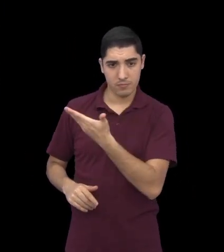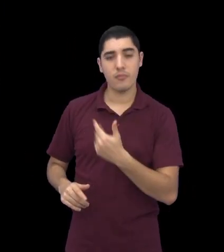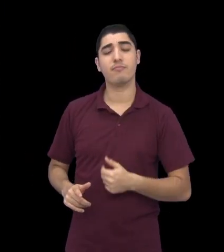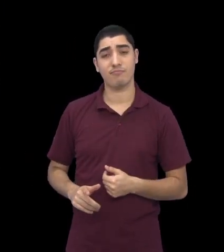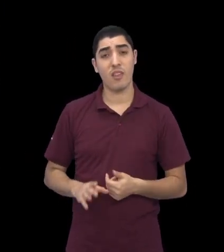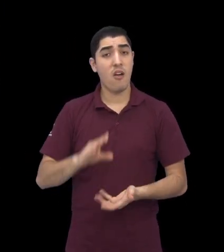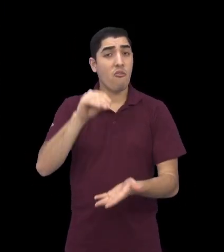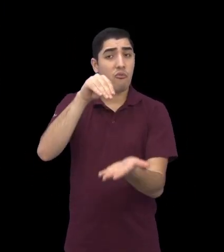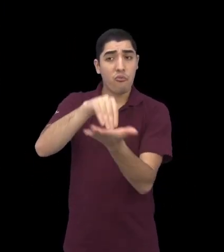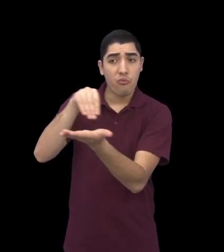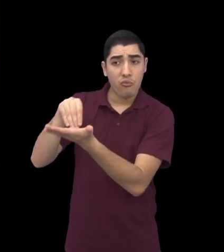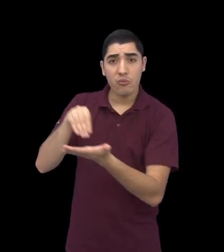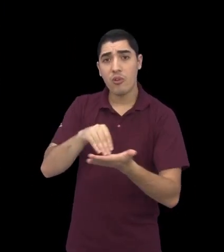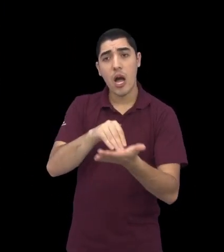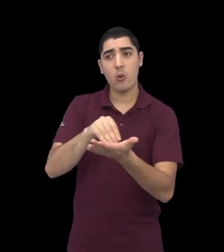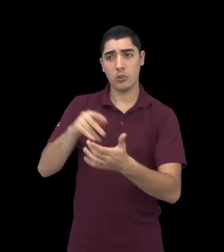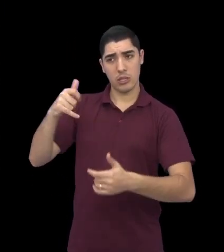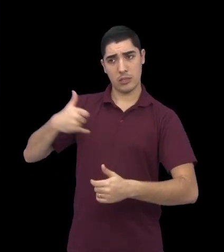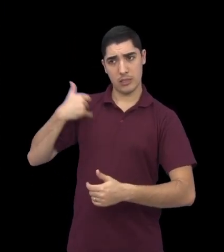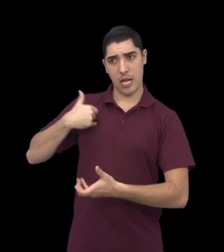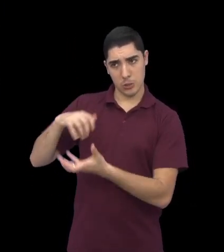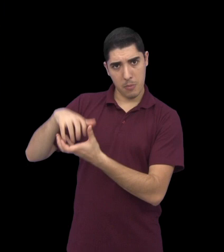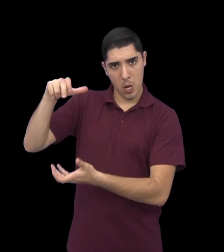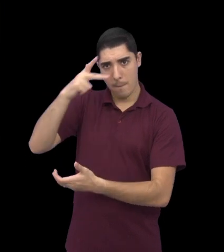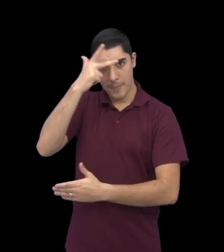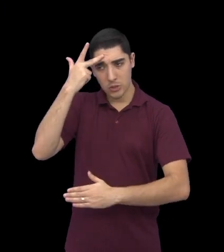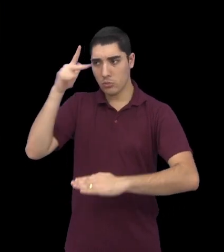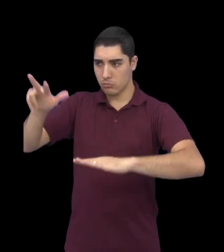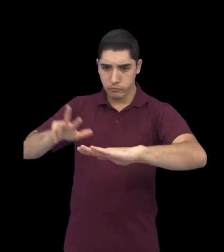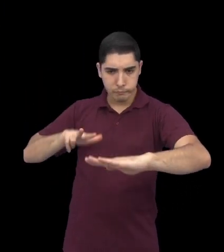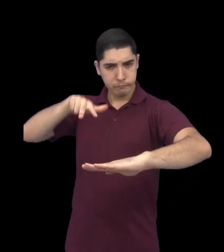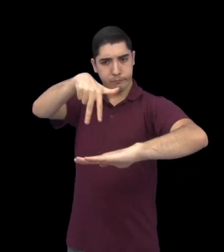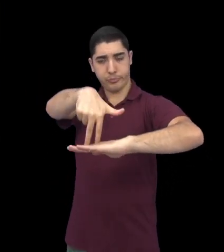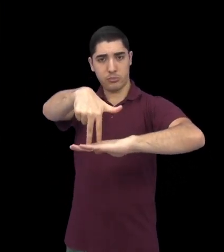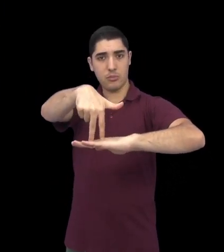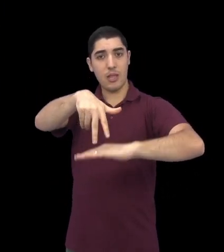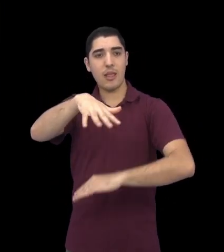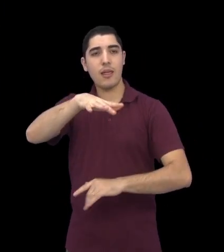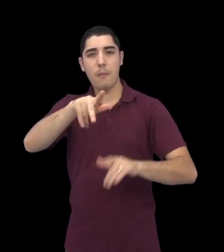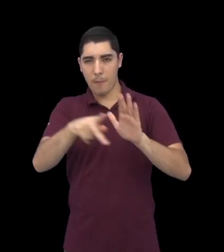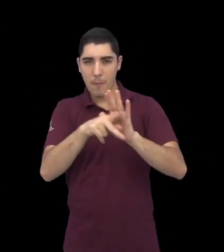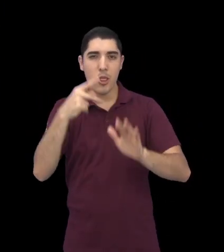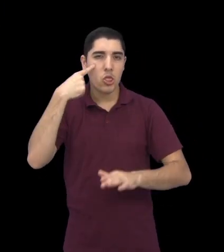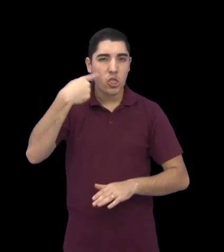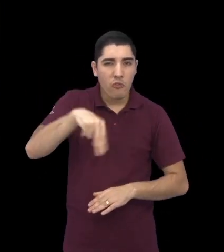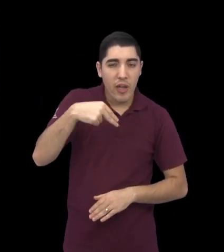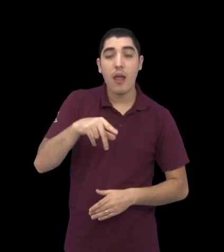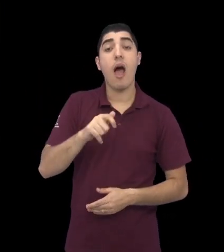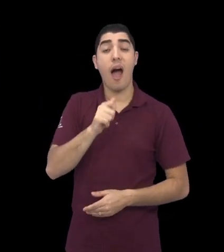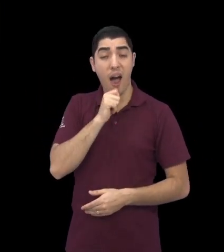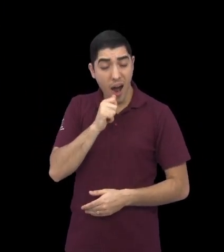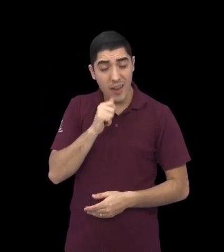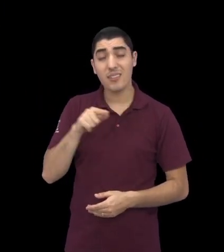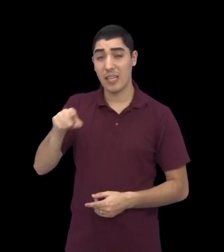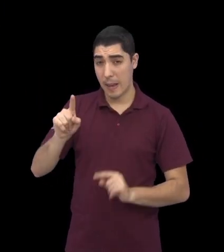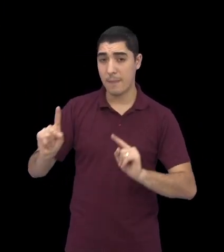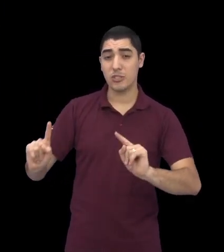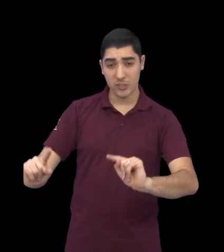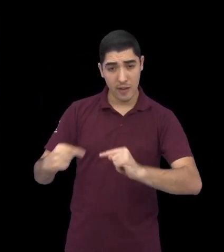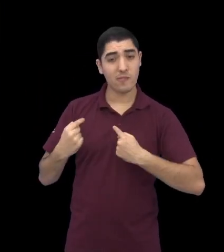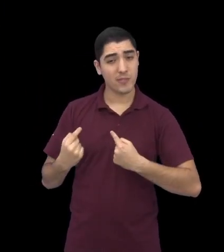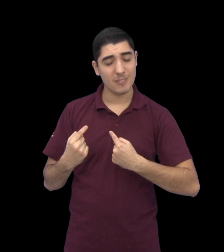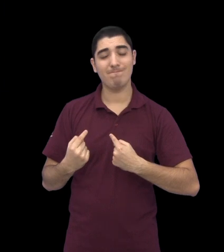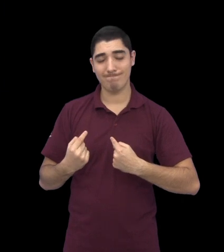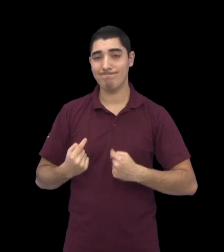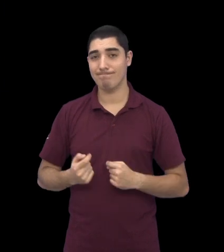abre aspas, a falta de protagonistas mais velhas nas novelas, e isso é um desafio para a representatividade etária. E